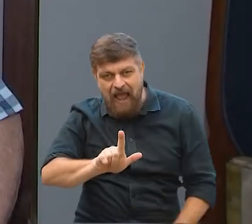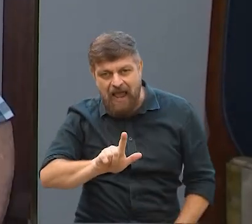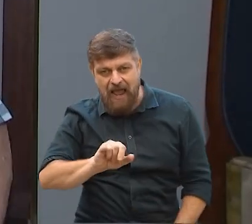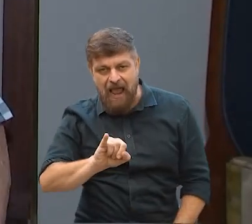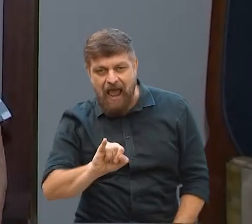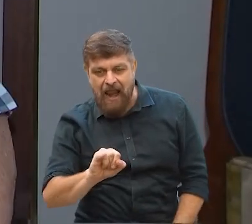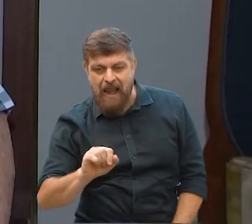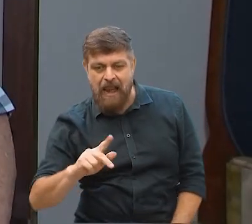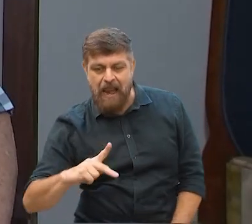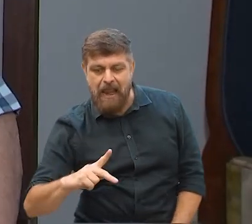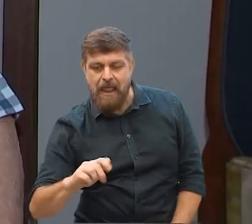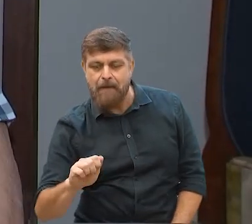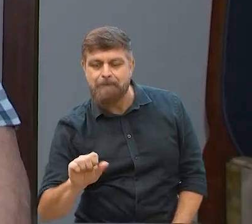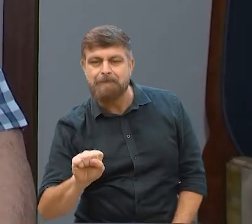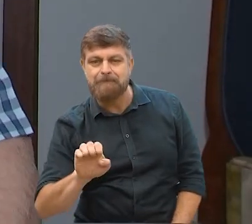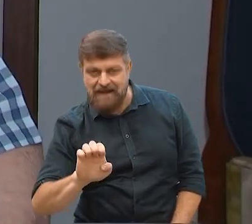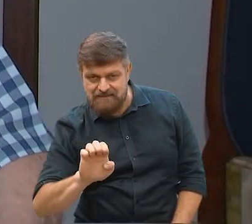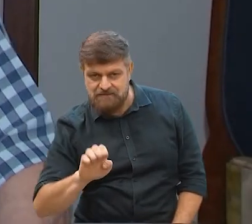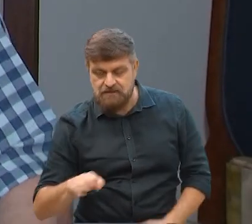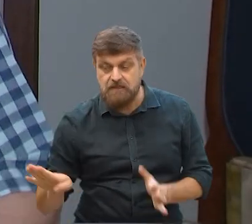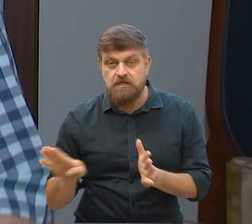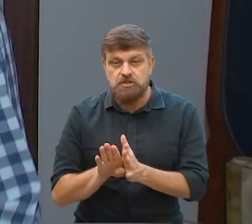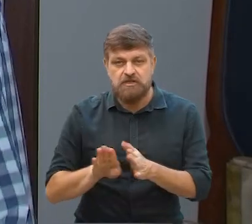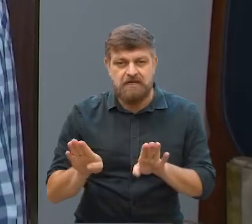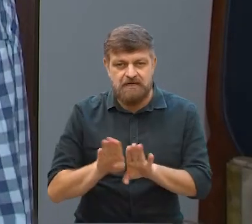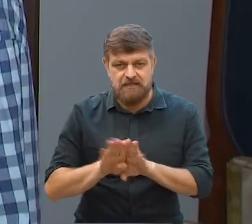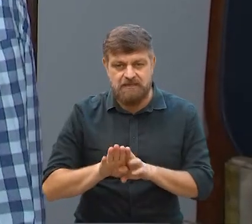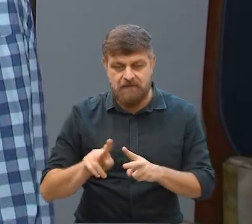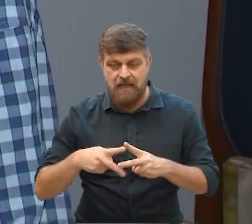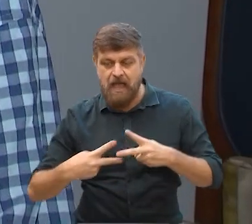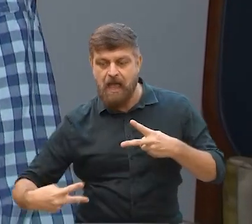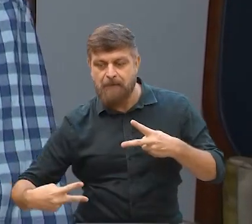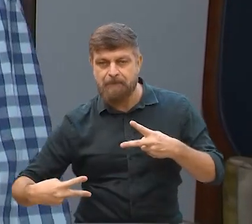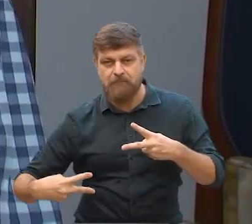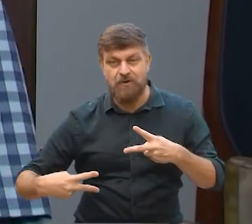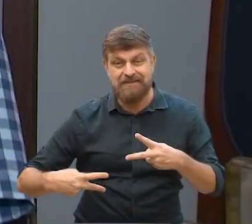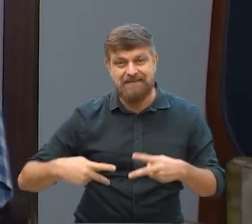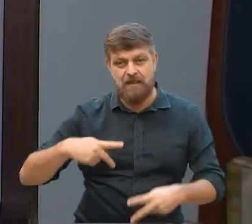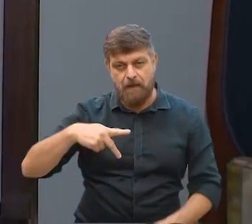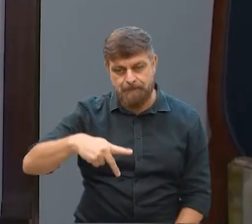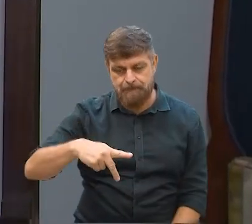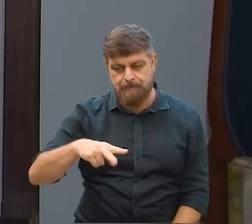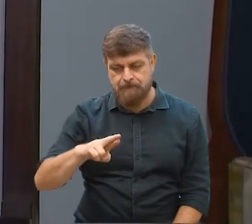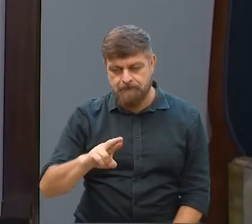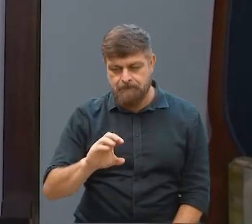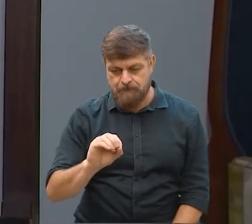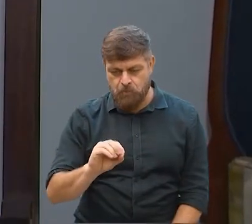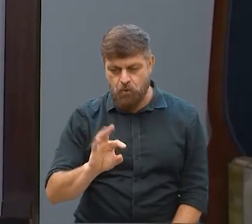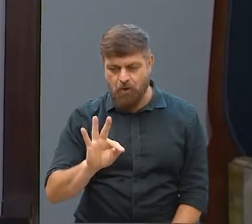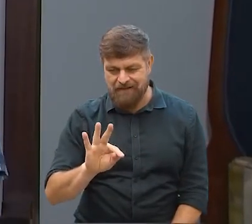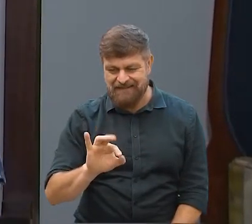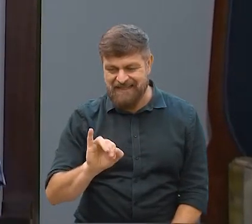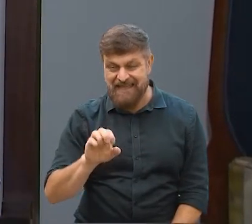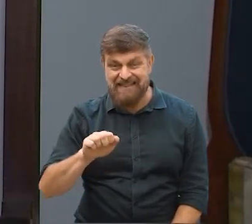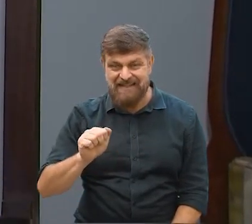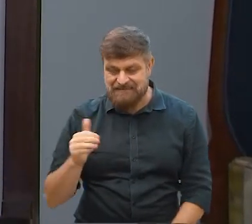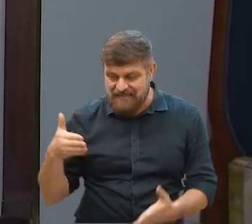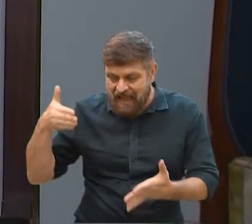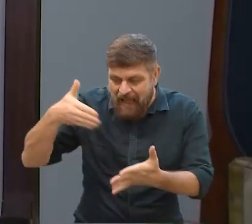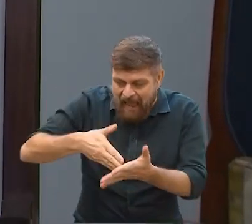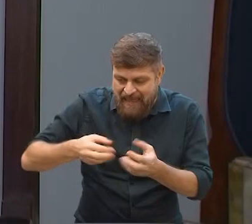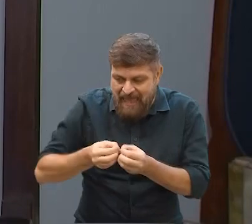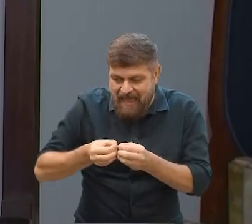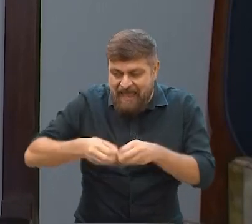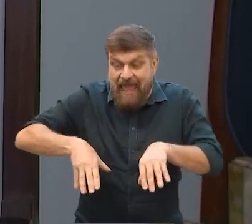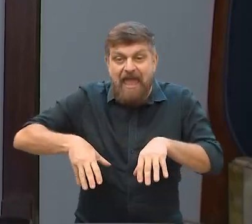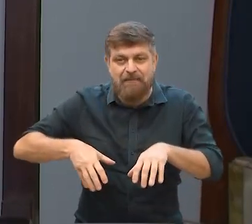dos lipídios. Chega a proteinase, ases são sempre enzimas, que faz a digestão